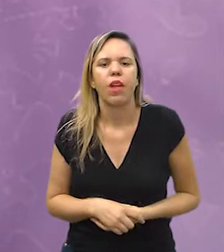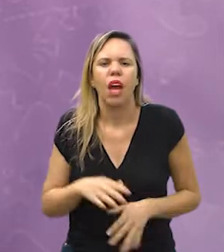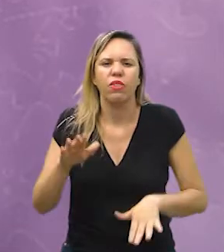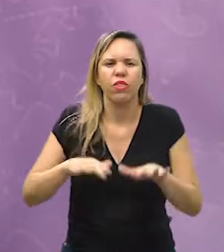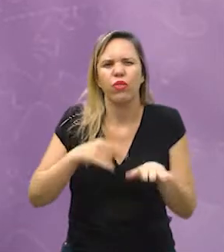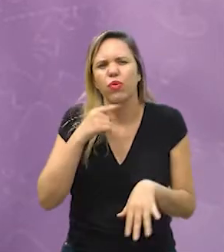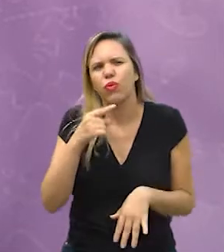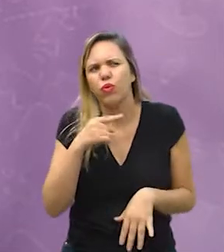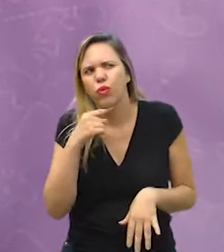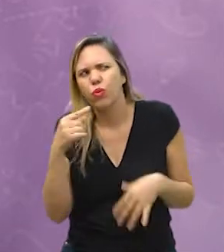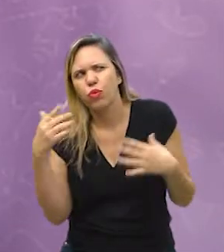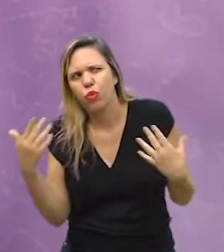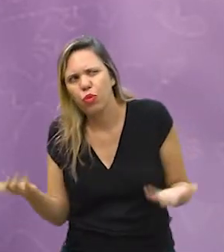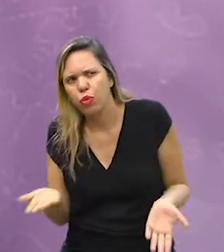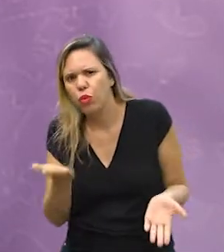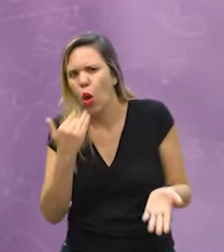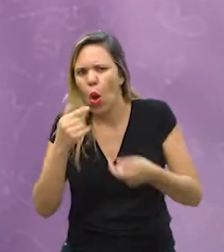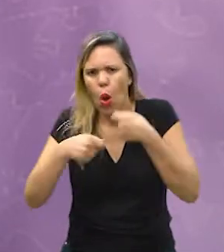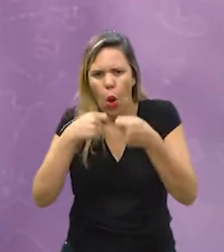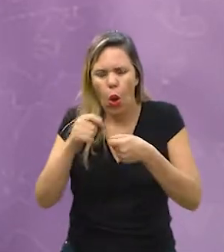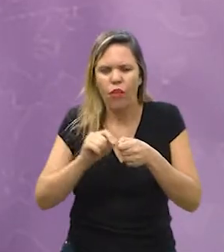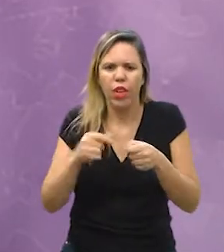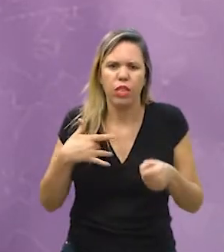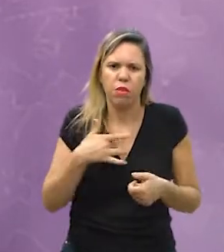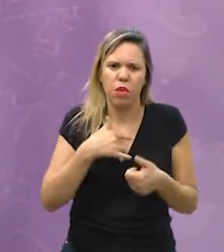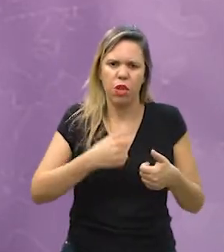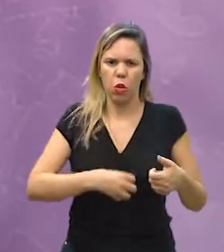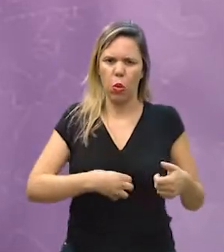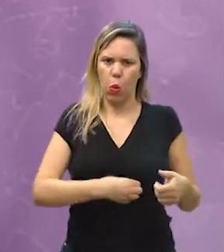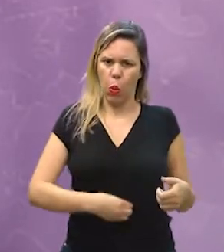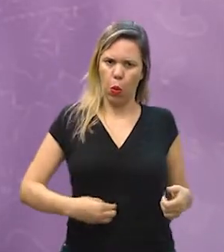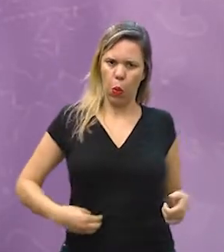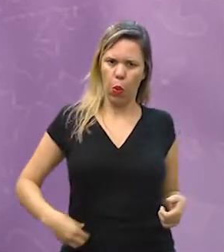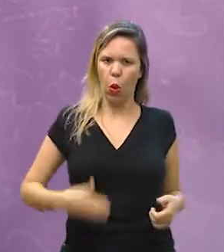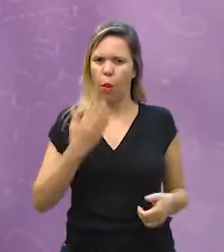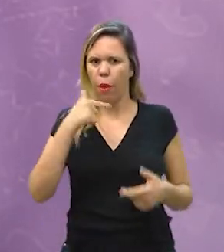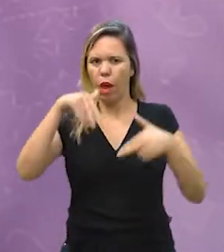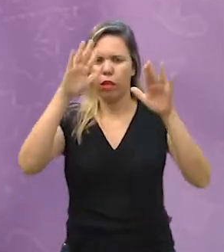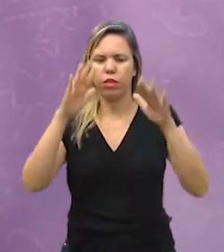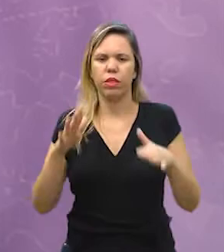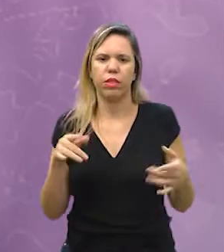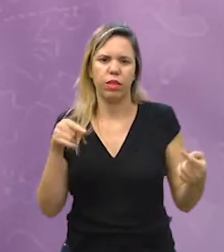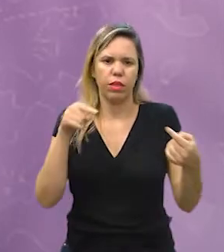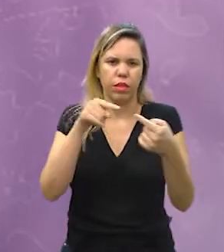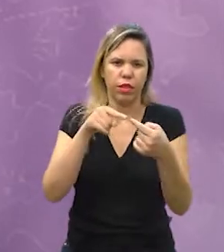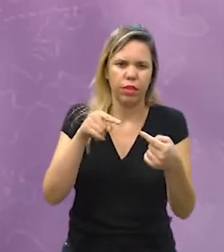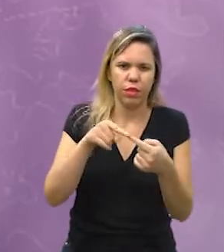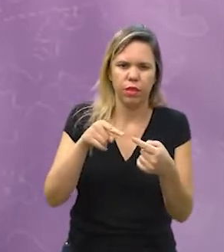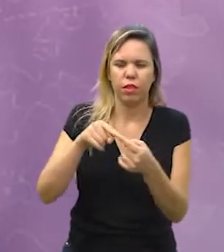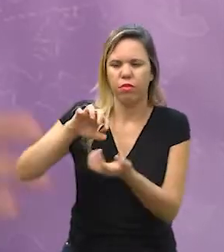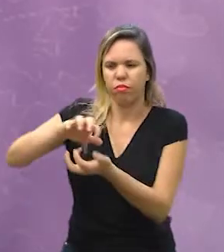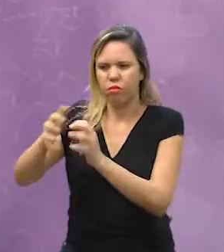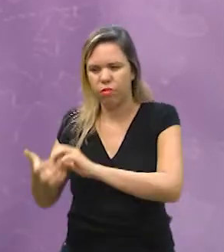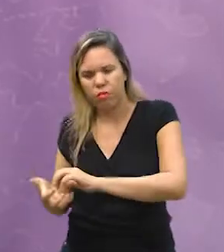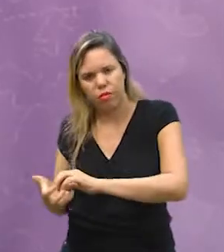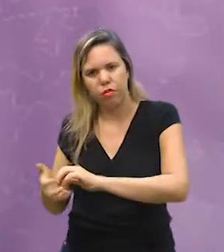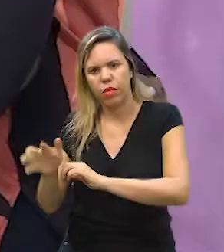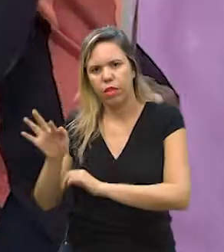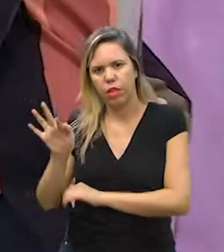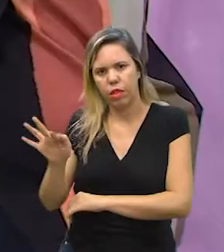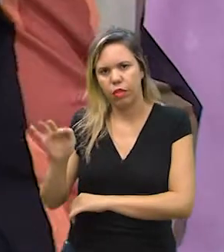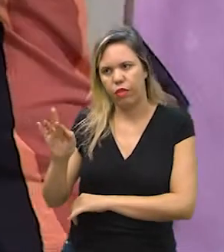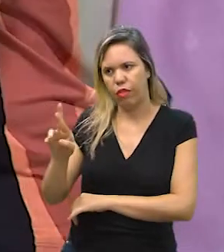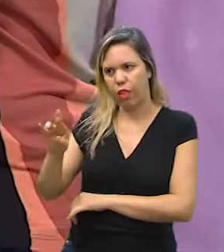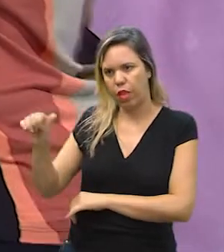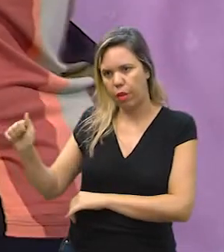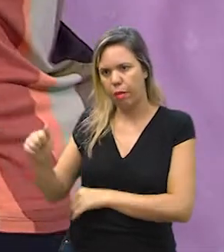fica em dúvida, né? Será que o que a gente come faz bem para o intestino? Será que come mais coisas ligadas ao carboidrato, a mais fibra? Como é que a